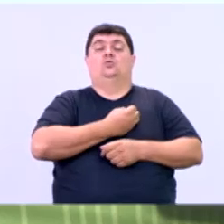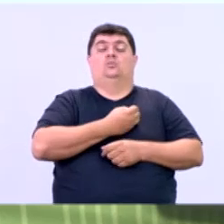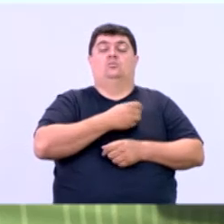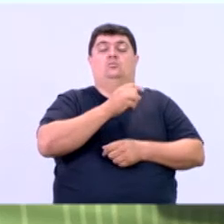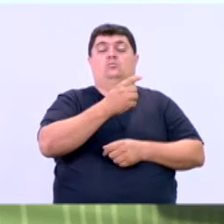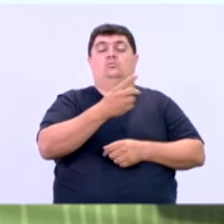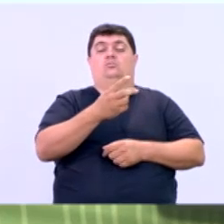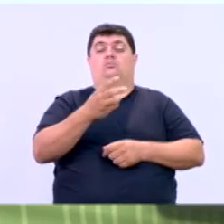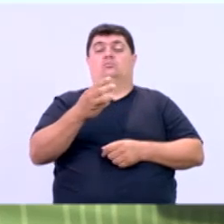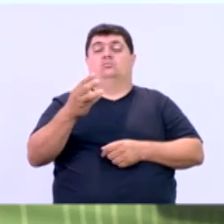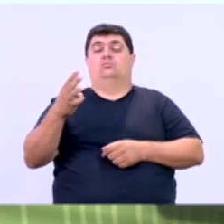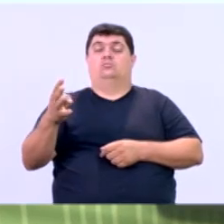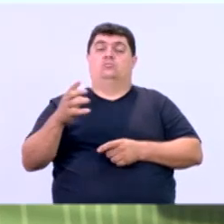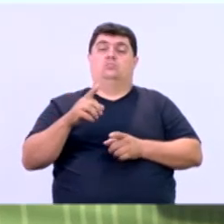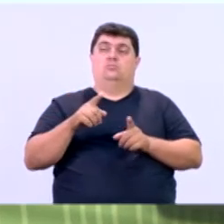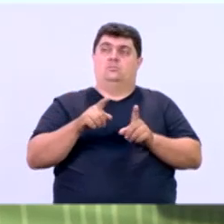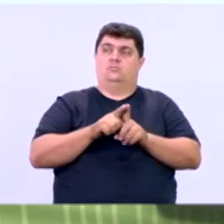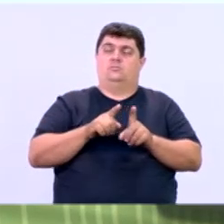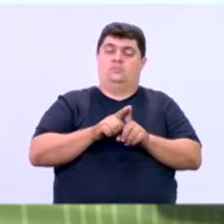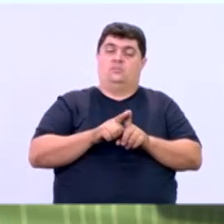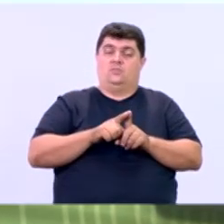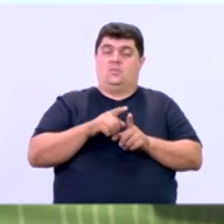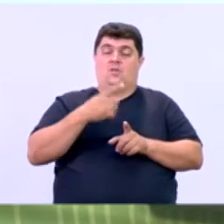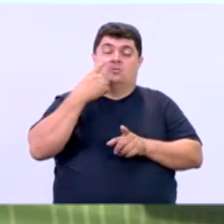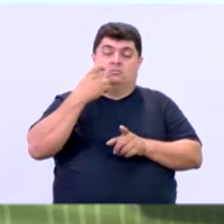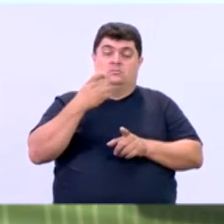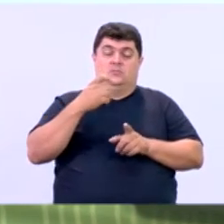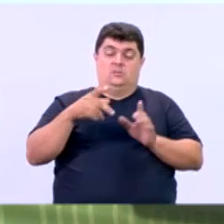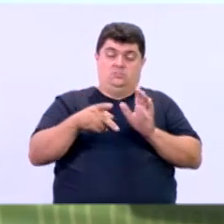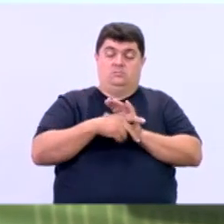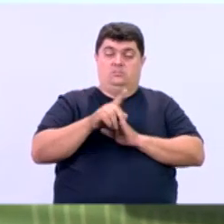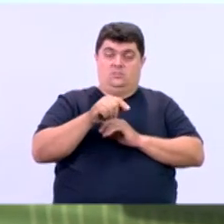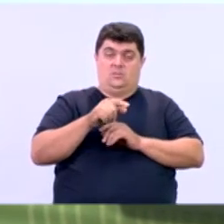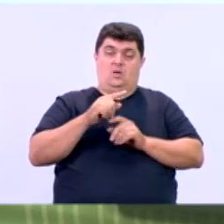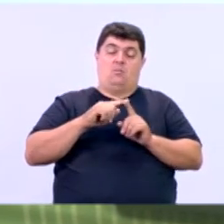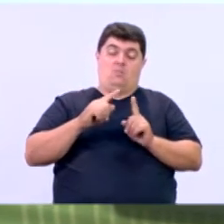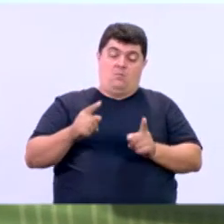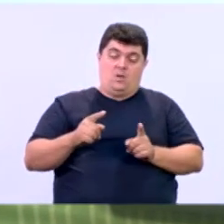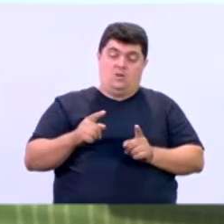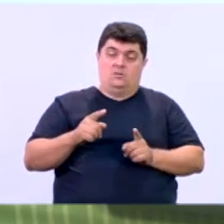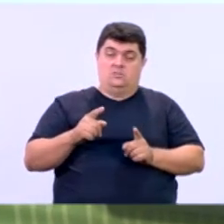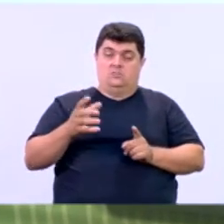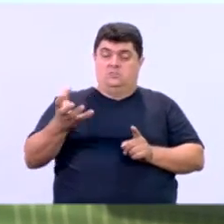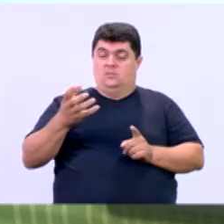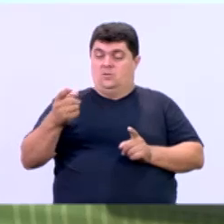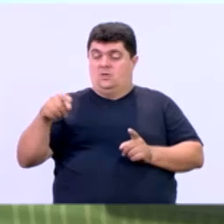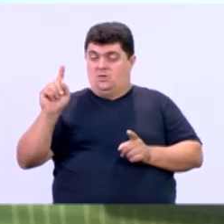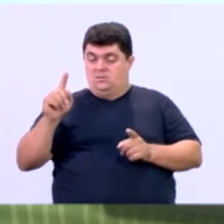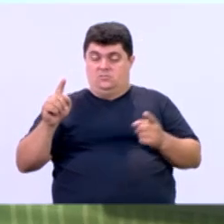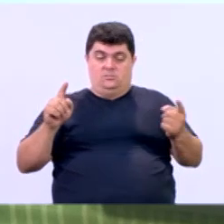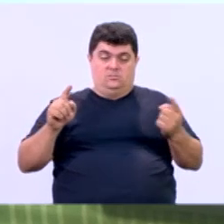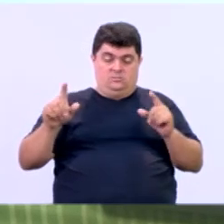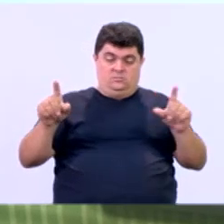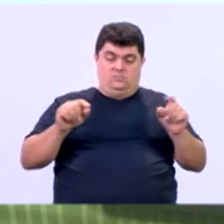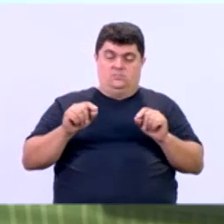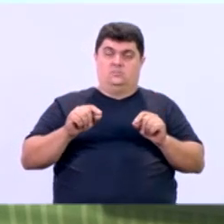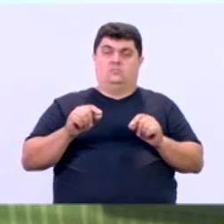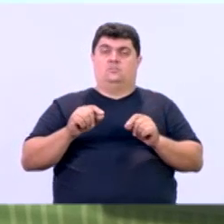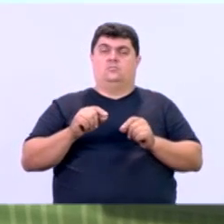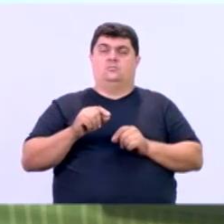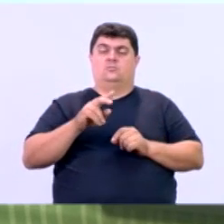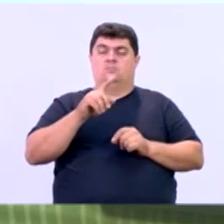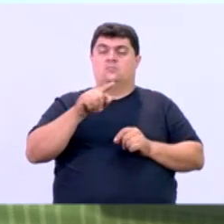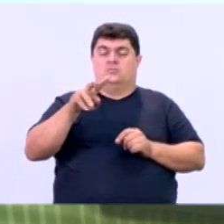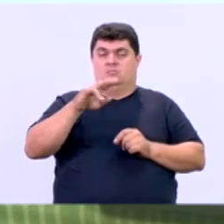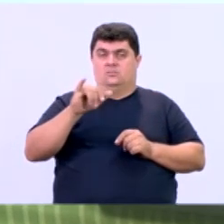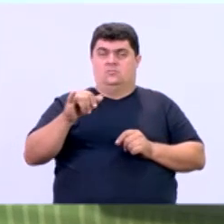interesse nesses, mas a prioridade é maior para esse, maior para aquele, tá? Então, você